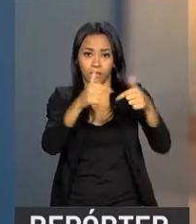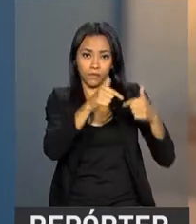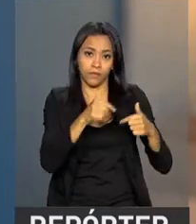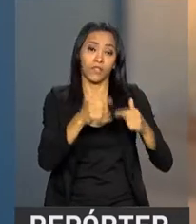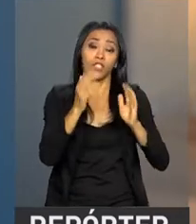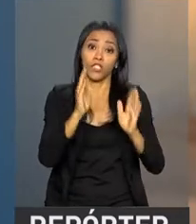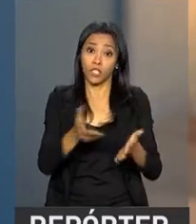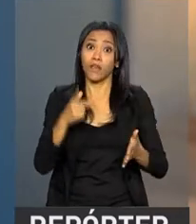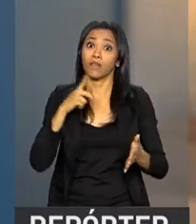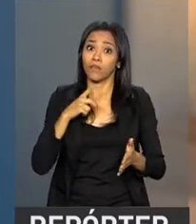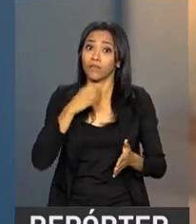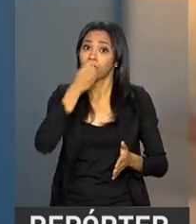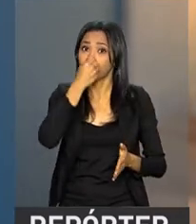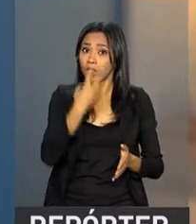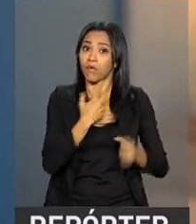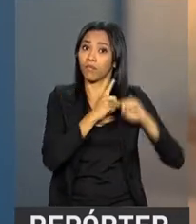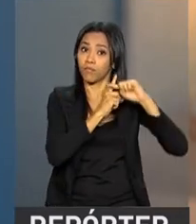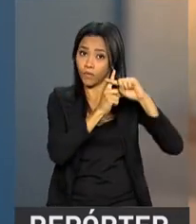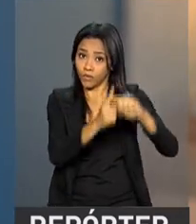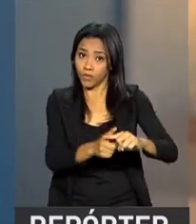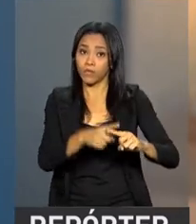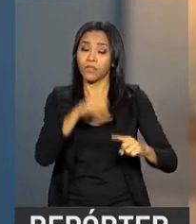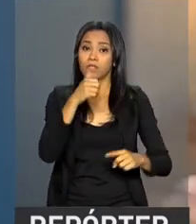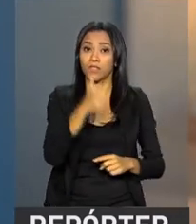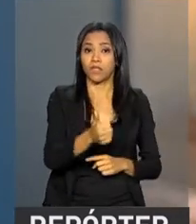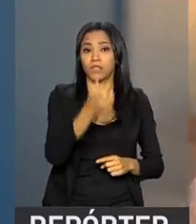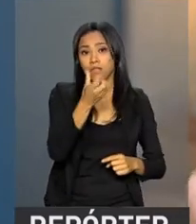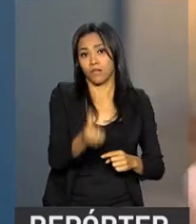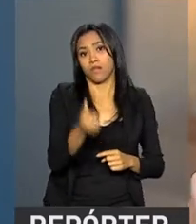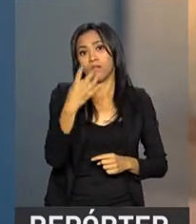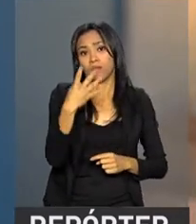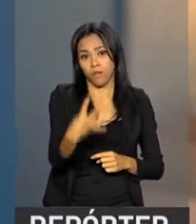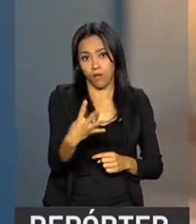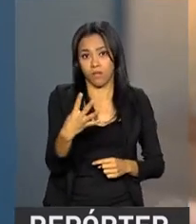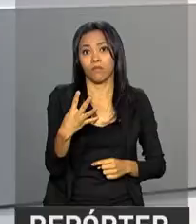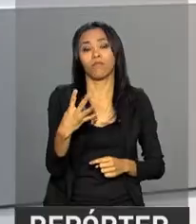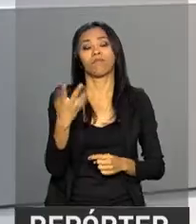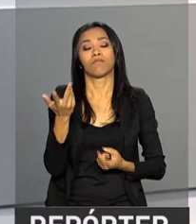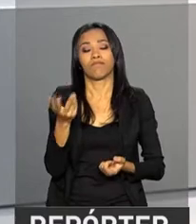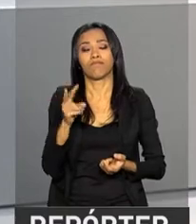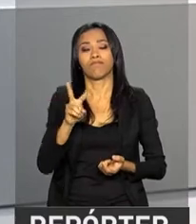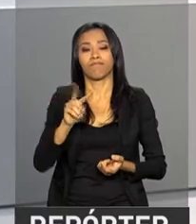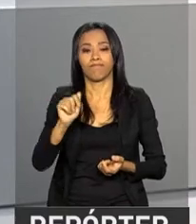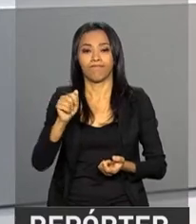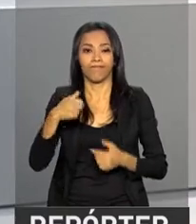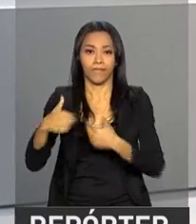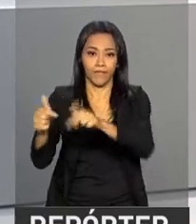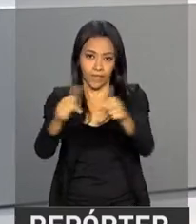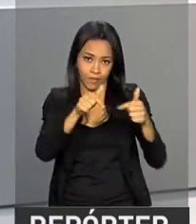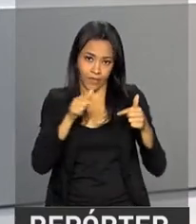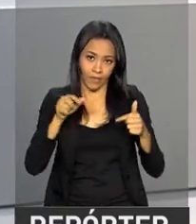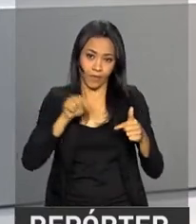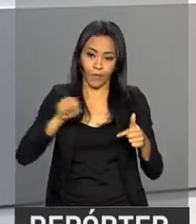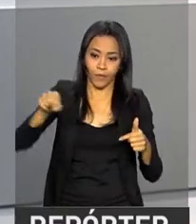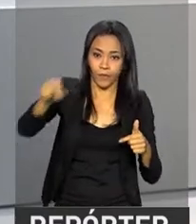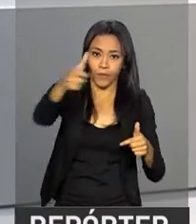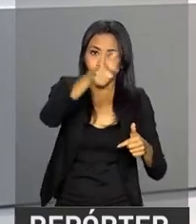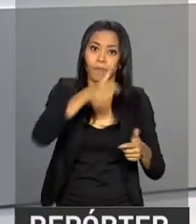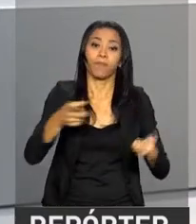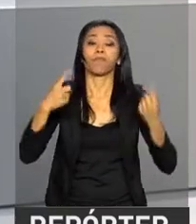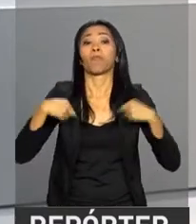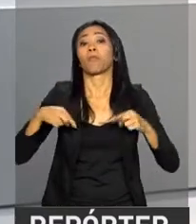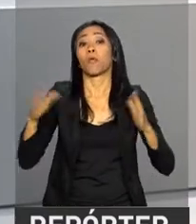estoque positivo de 164 mil postos de trabalho o prazo para os empregadores domésticos